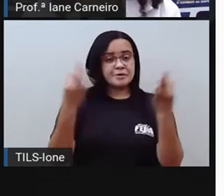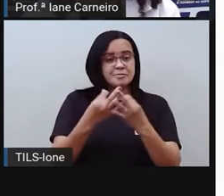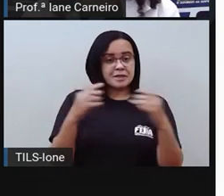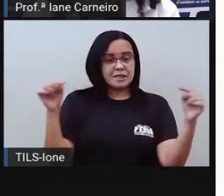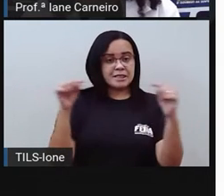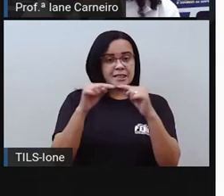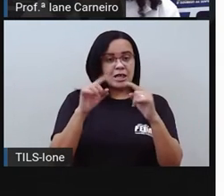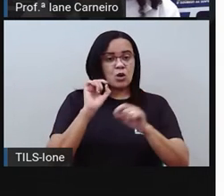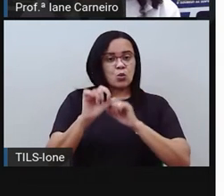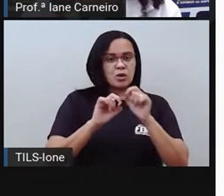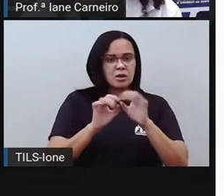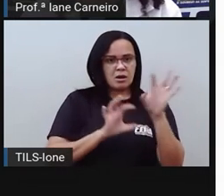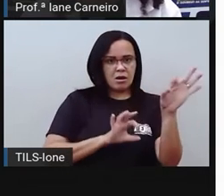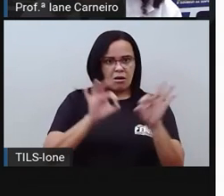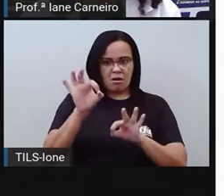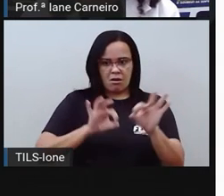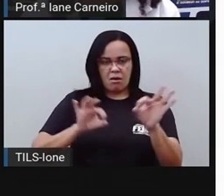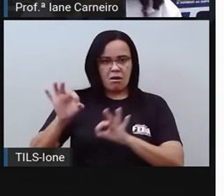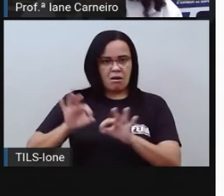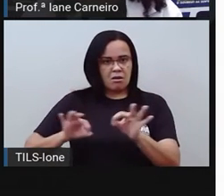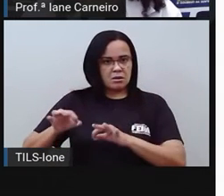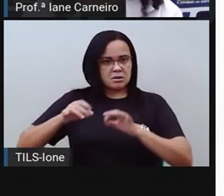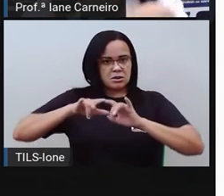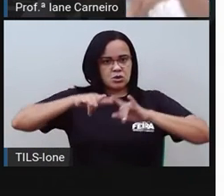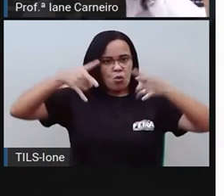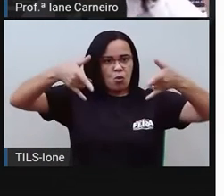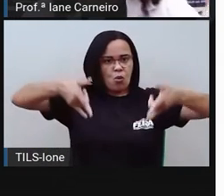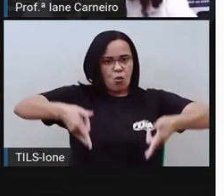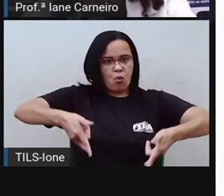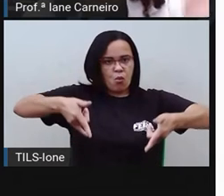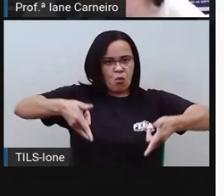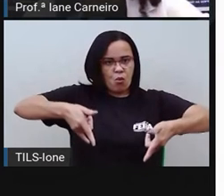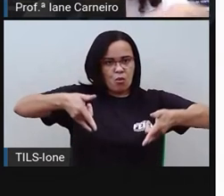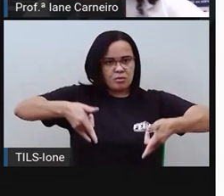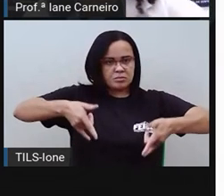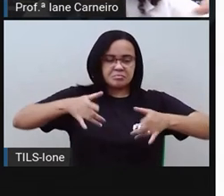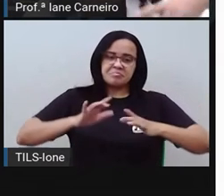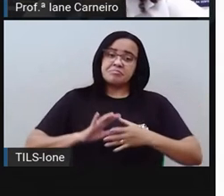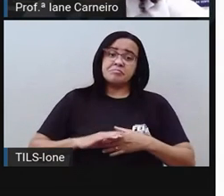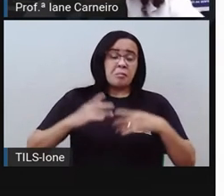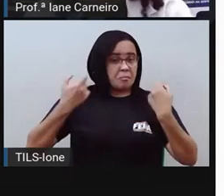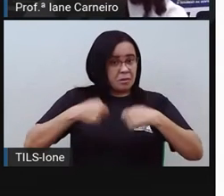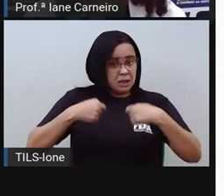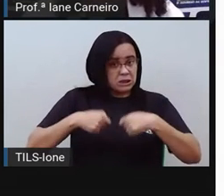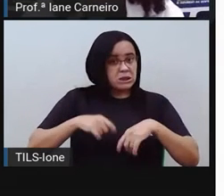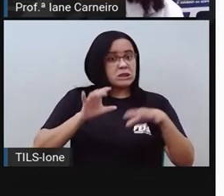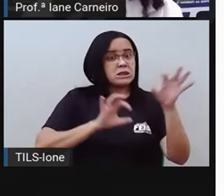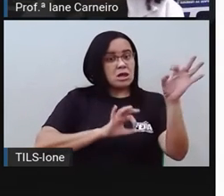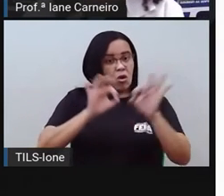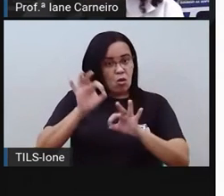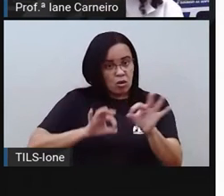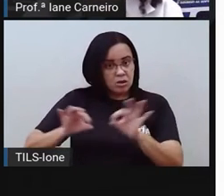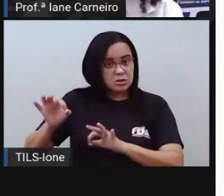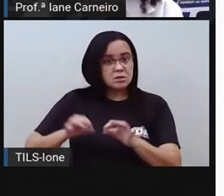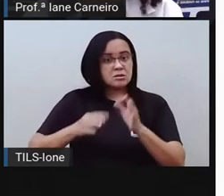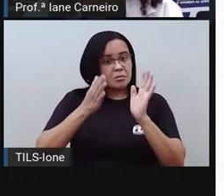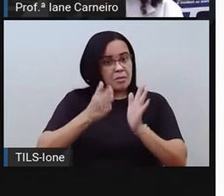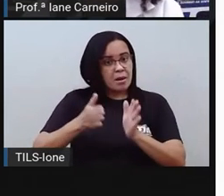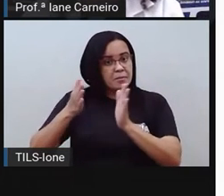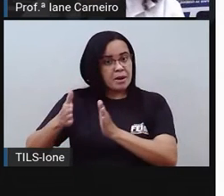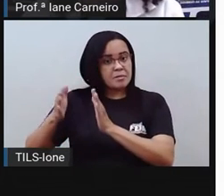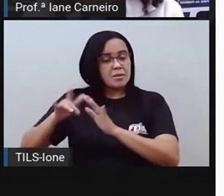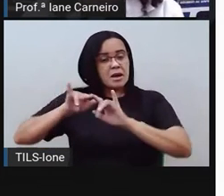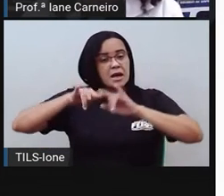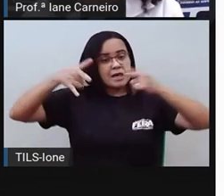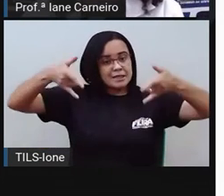a criança acordou, a cama continua bagunçada, vai outra pessoa arrumar, mamãe, papai, outra pessoa, né? Mas tem família que não,